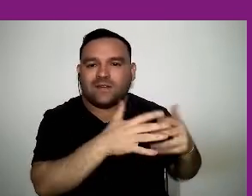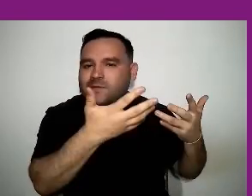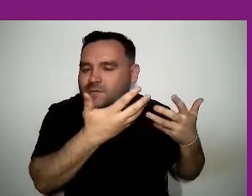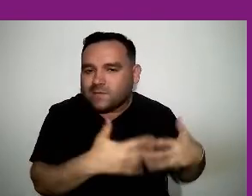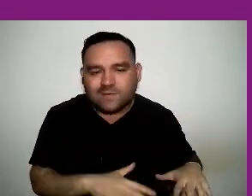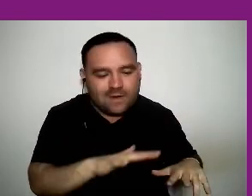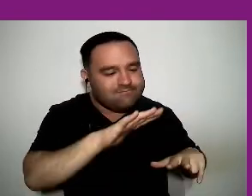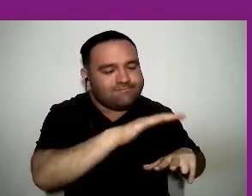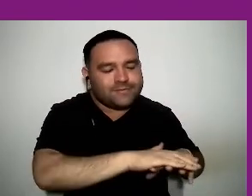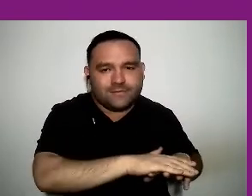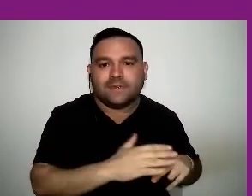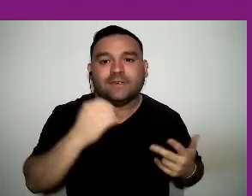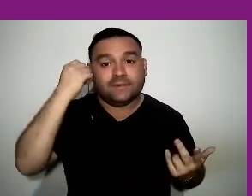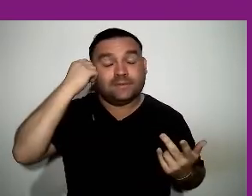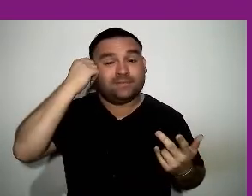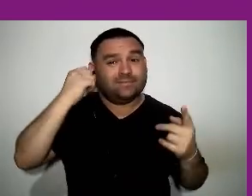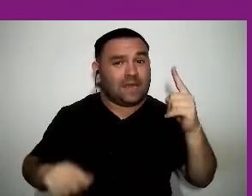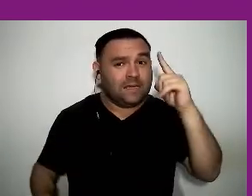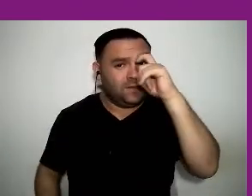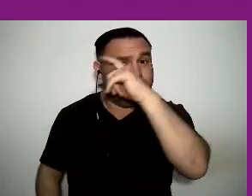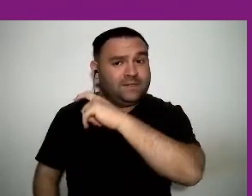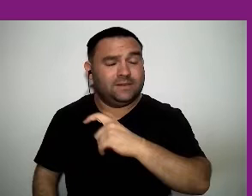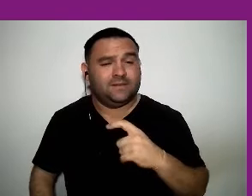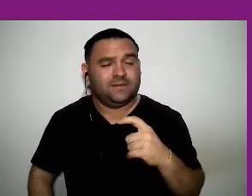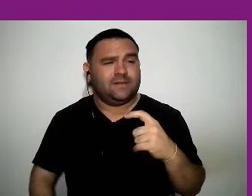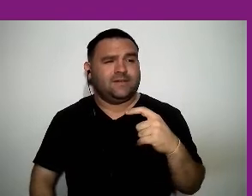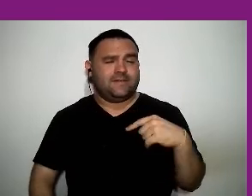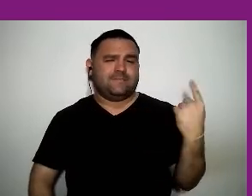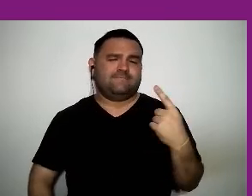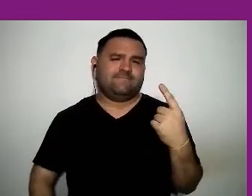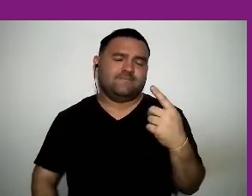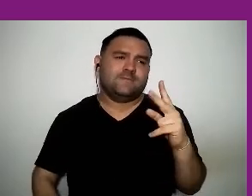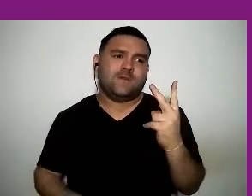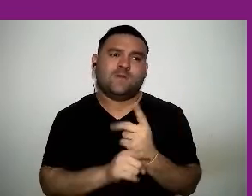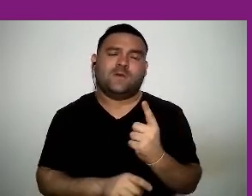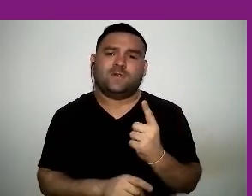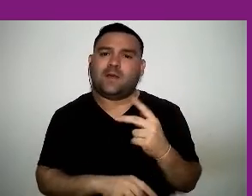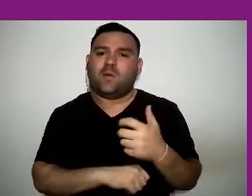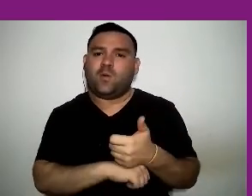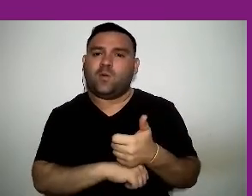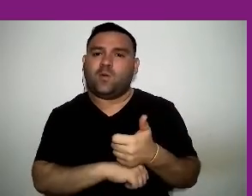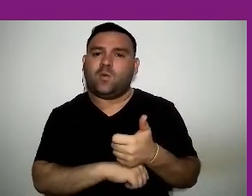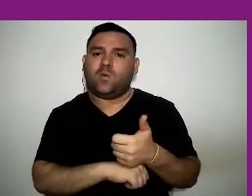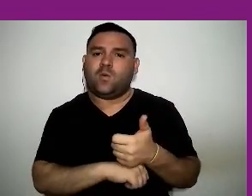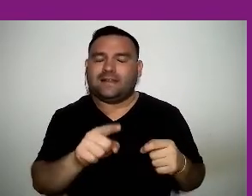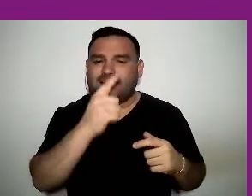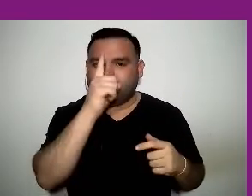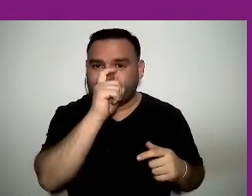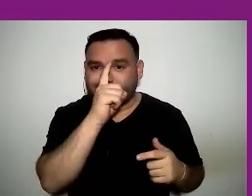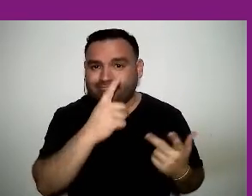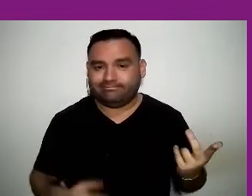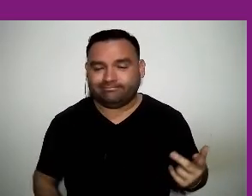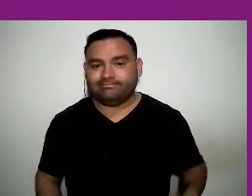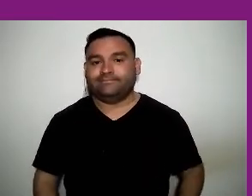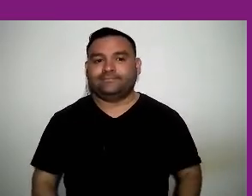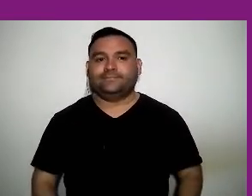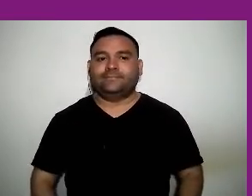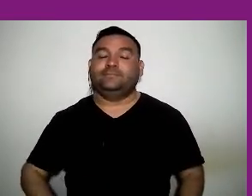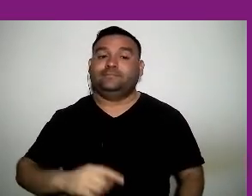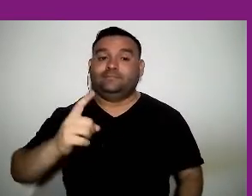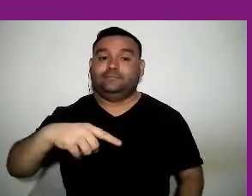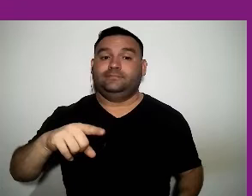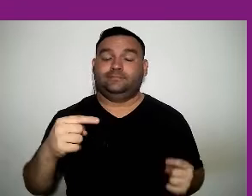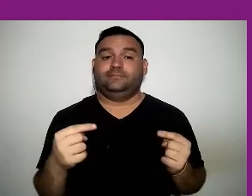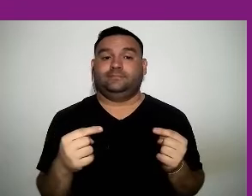intensivismo. E é difícil termos profissionais suficientes, portanto, à beira-leito. E eu acho que é